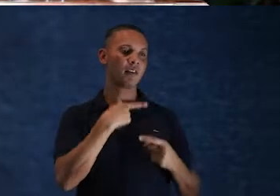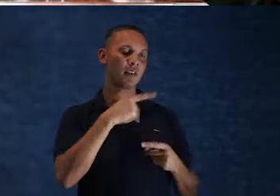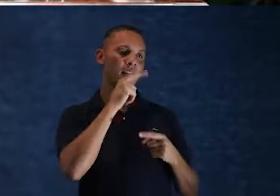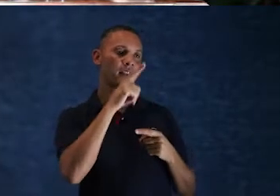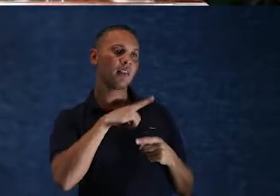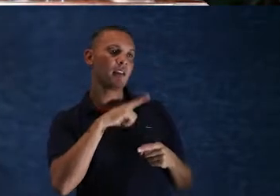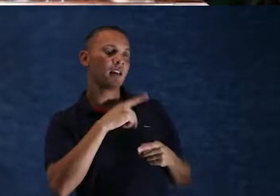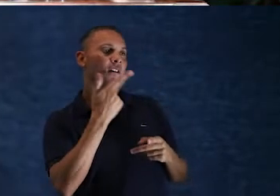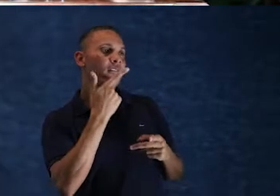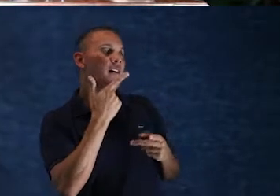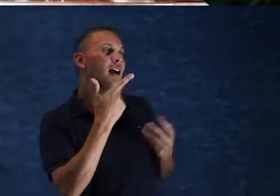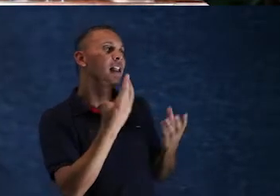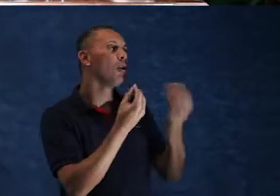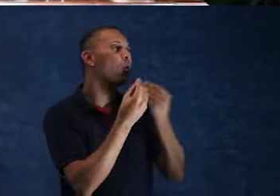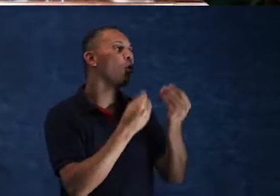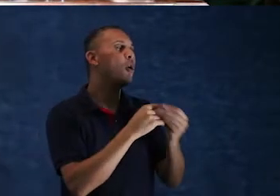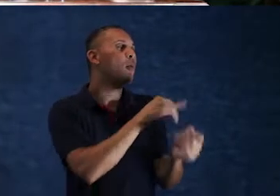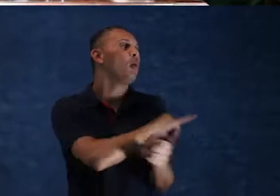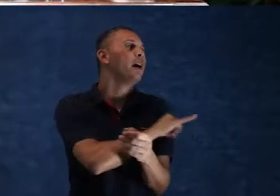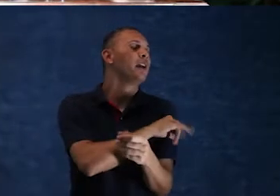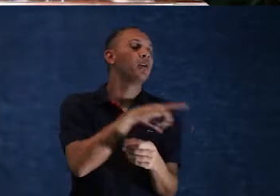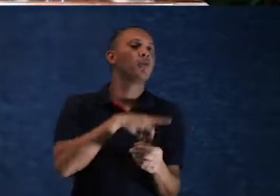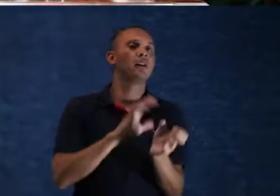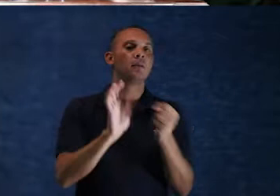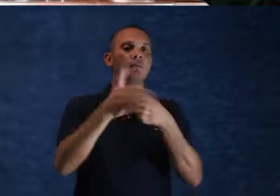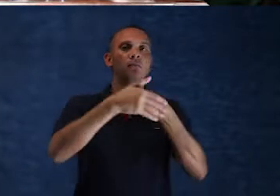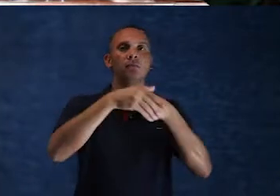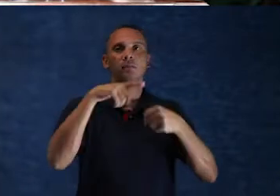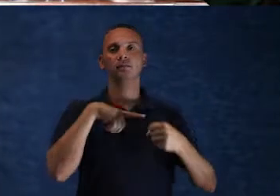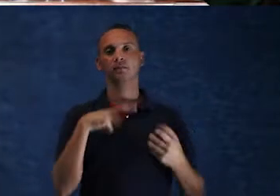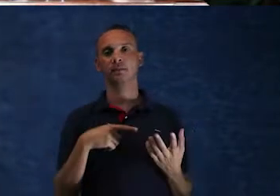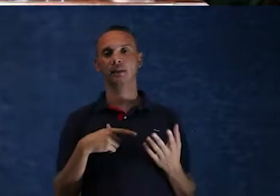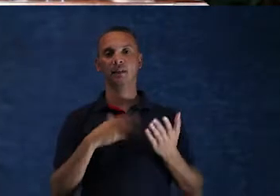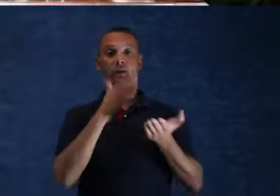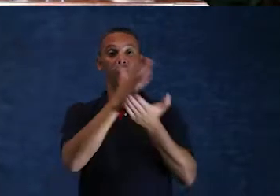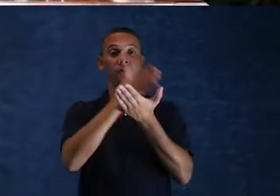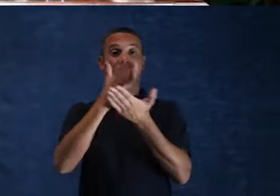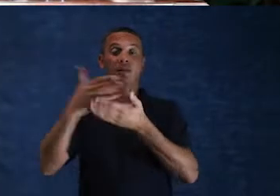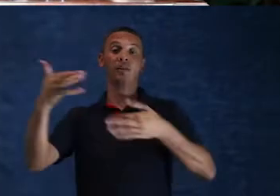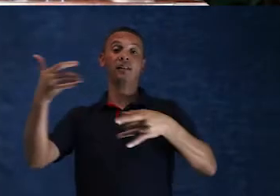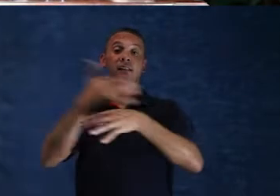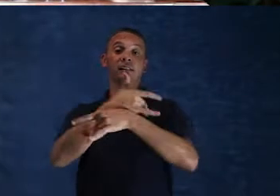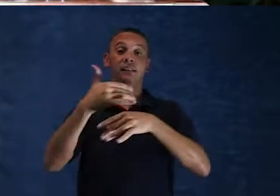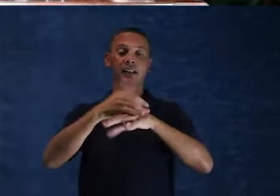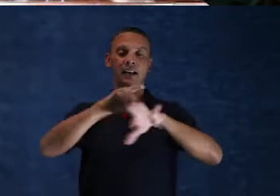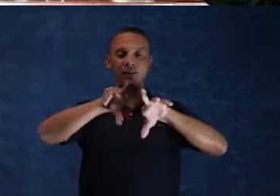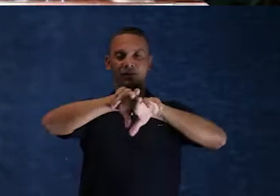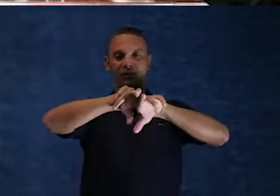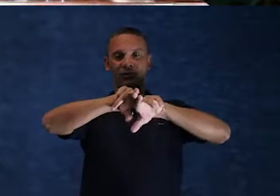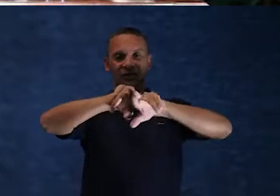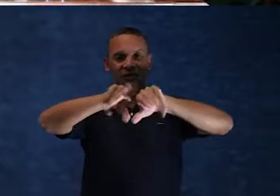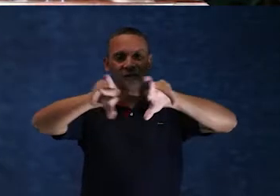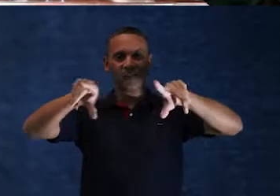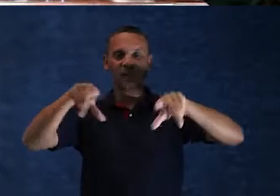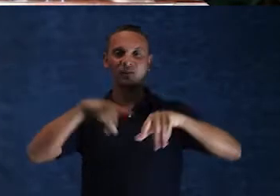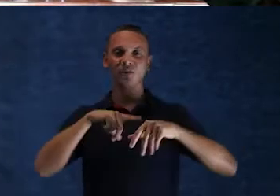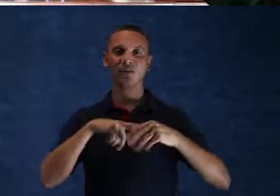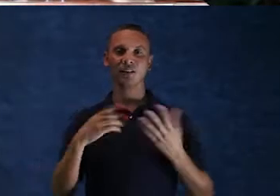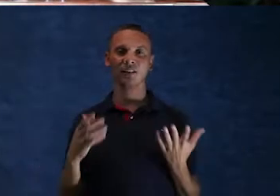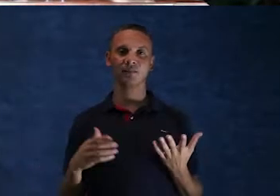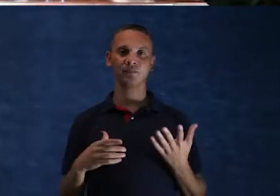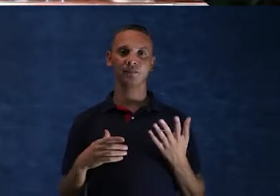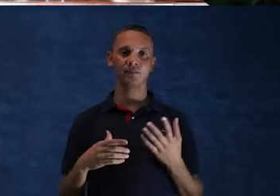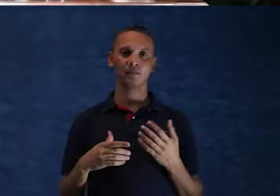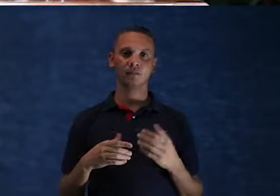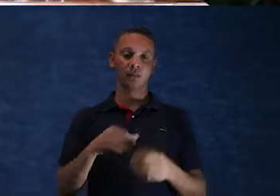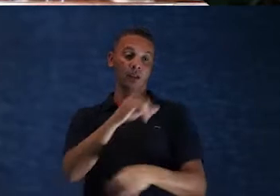de convergência e de interface, subdividida em Cidade Partida, Fontes Murmurantes, Purgatório da Beleza e do Caos